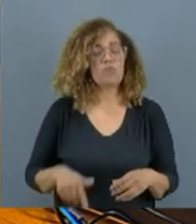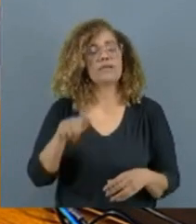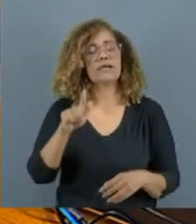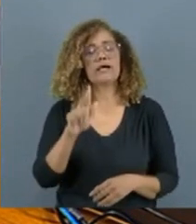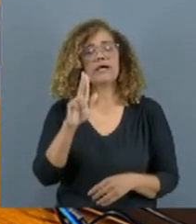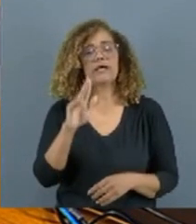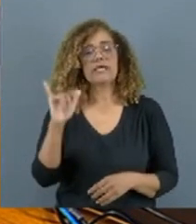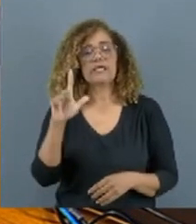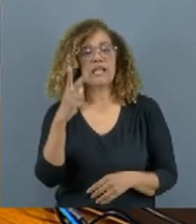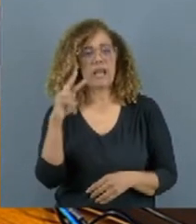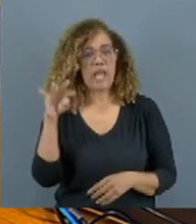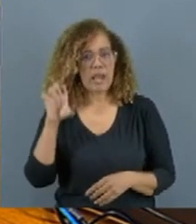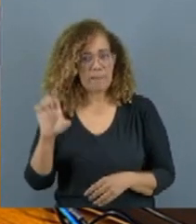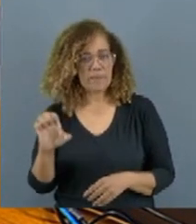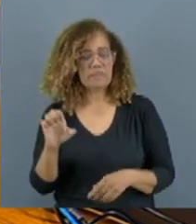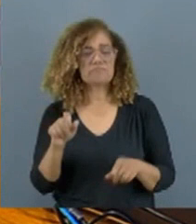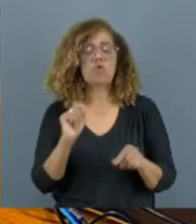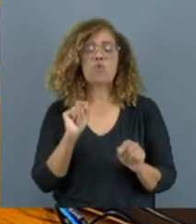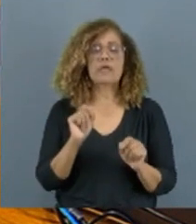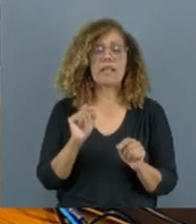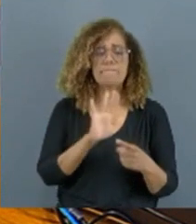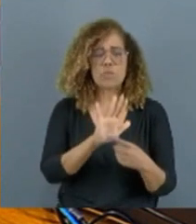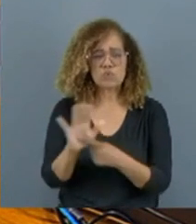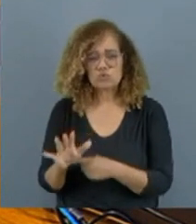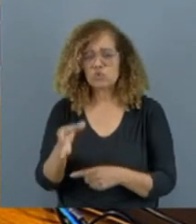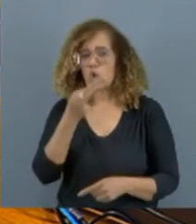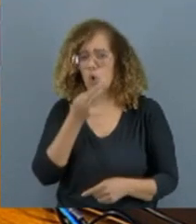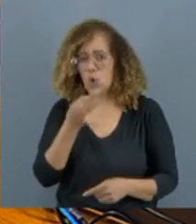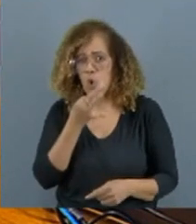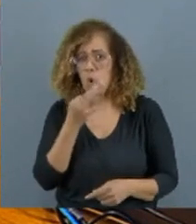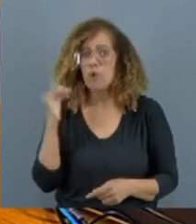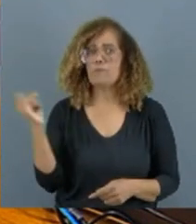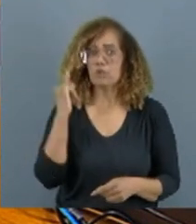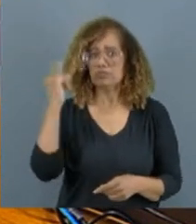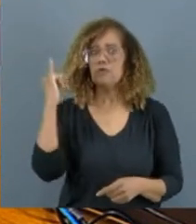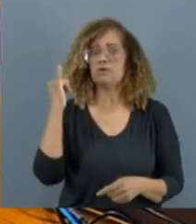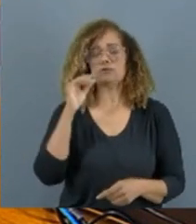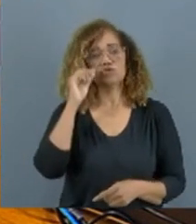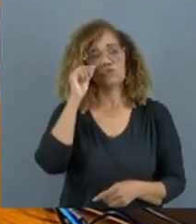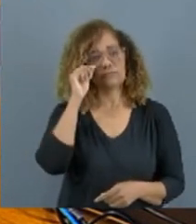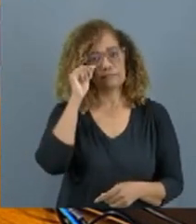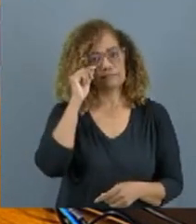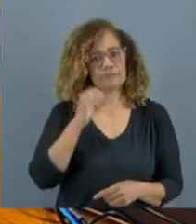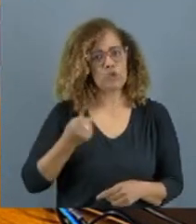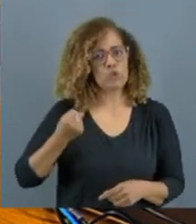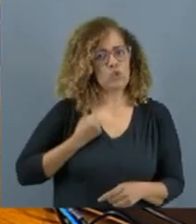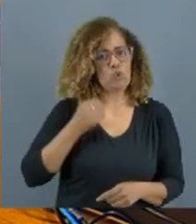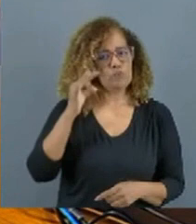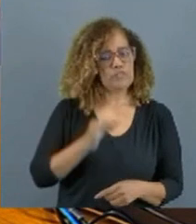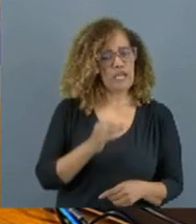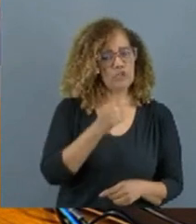Derrit, trouxe um dado aqui chocante. Que